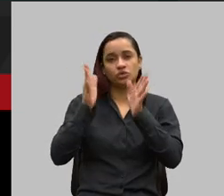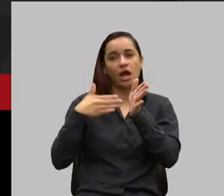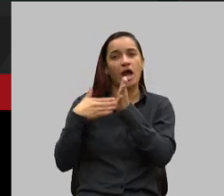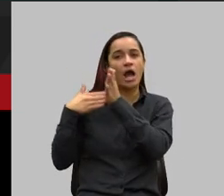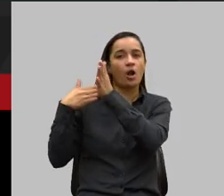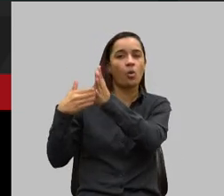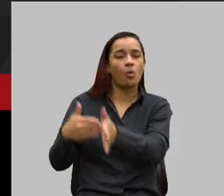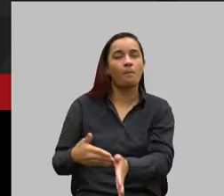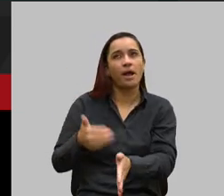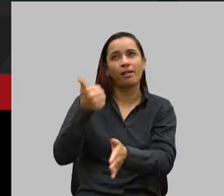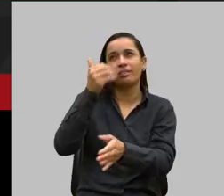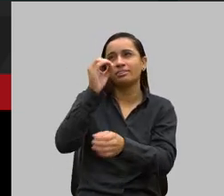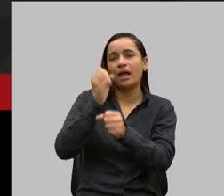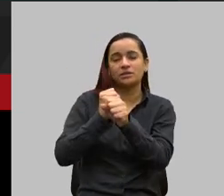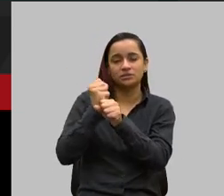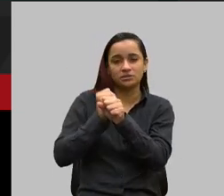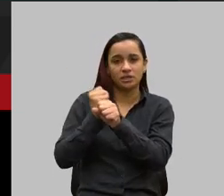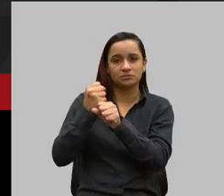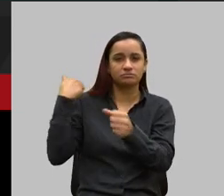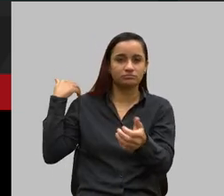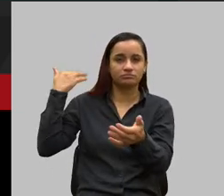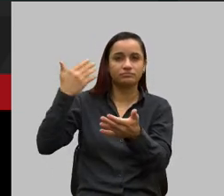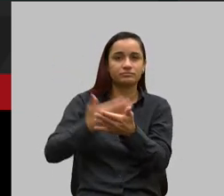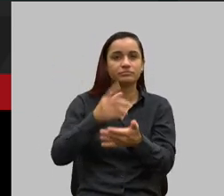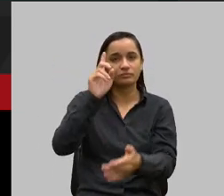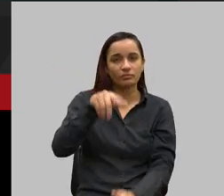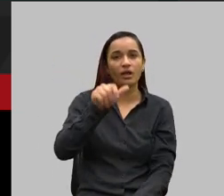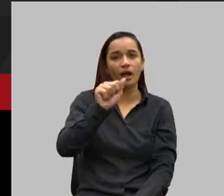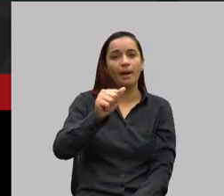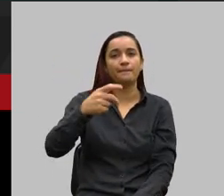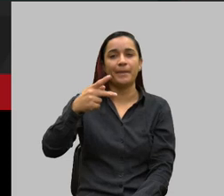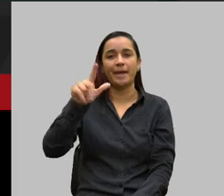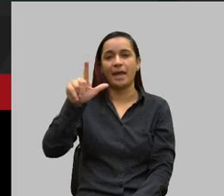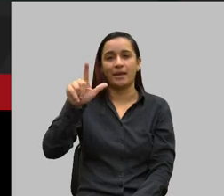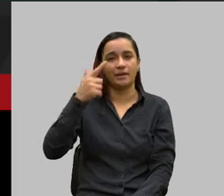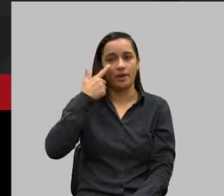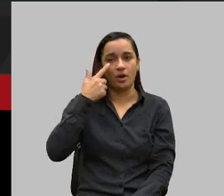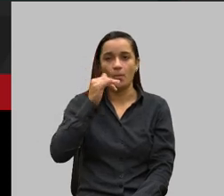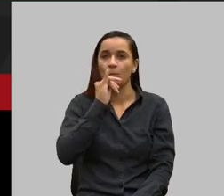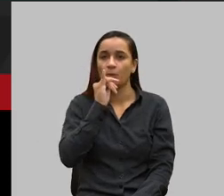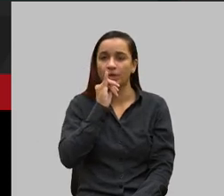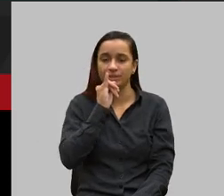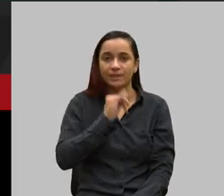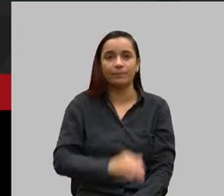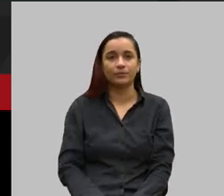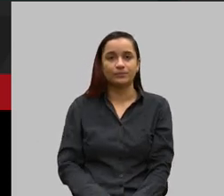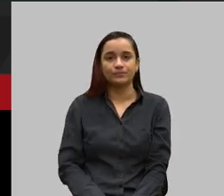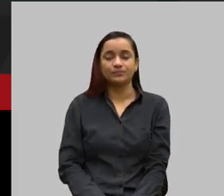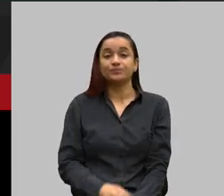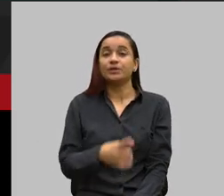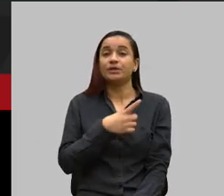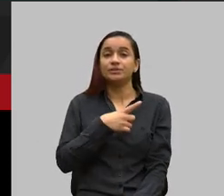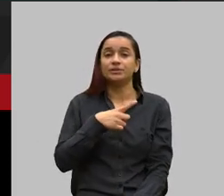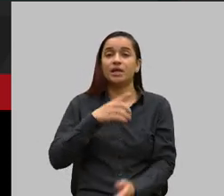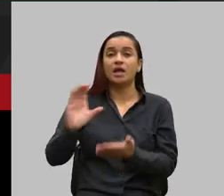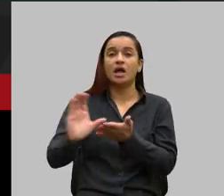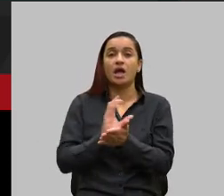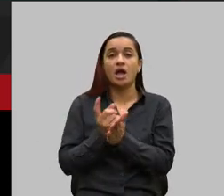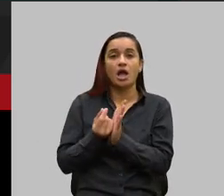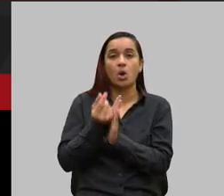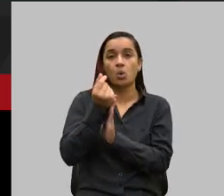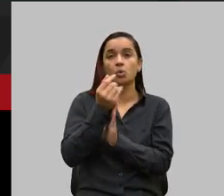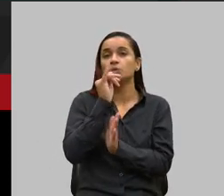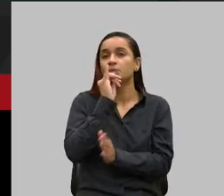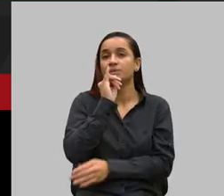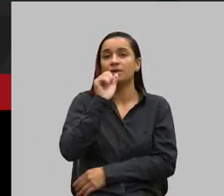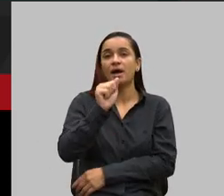anos que são os apls por exemplo tem recurso G por exemplo para que o apl do pequ possa